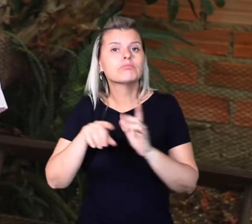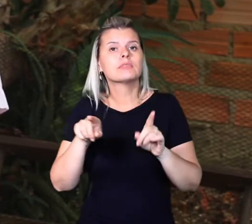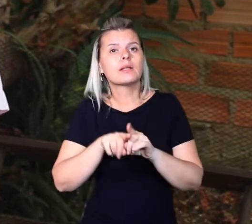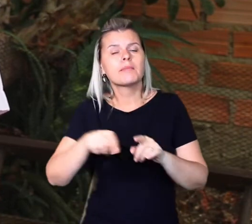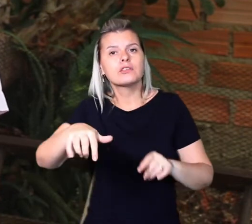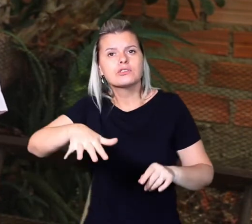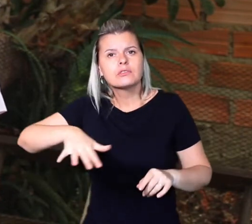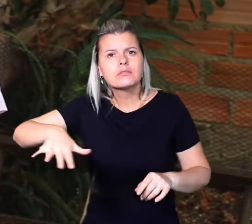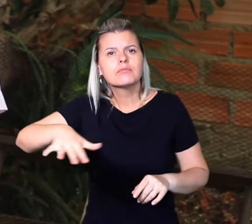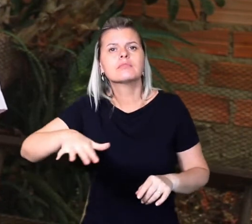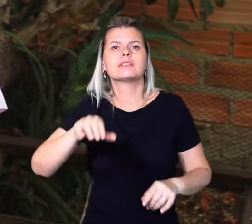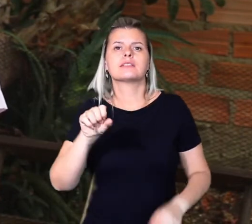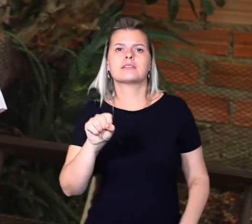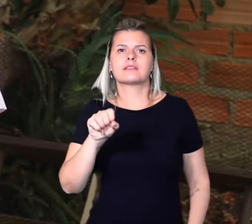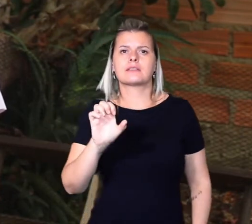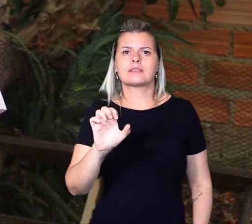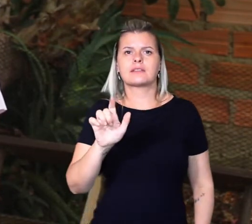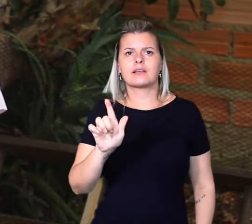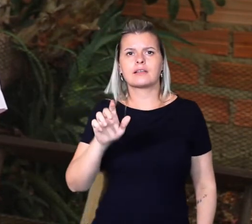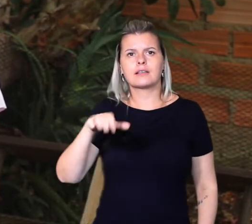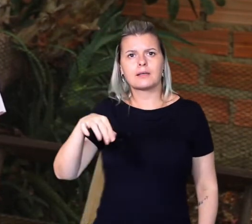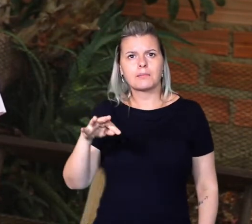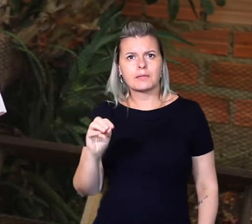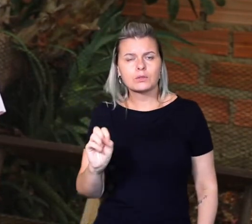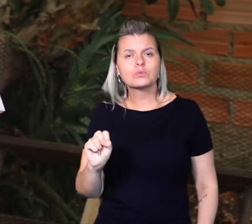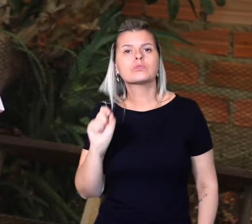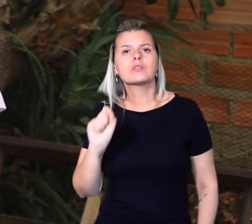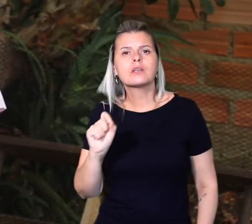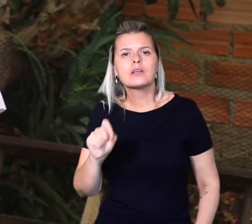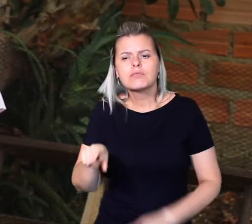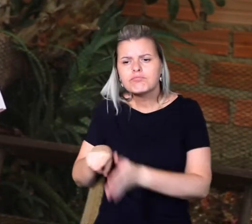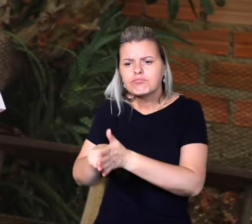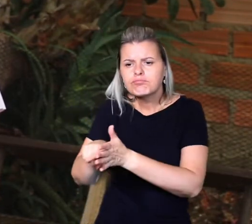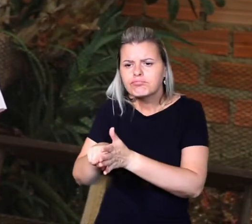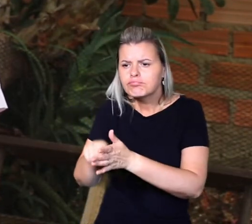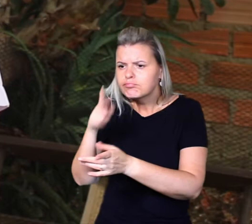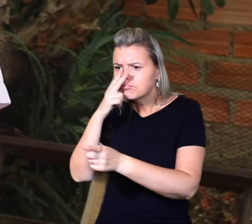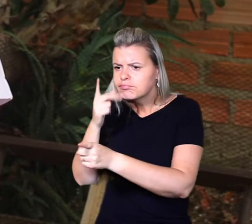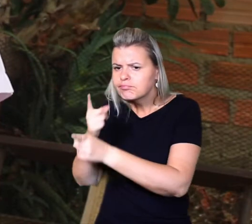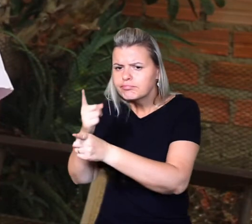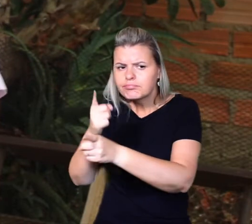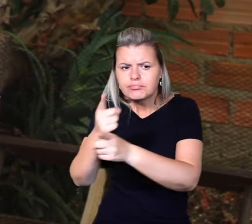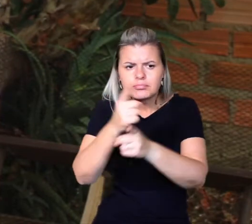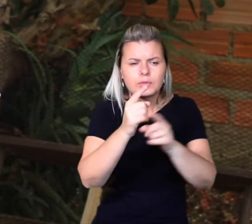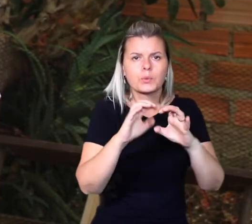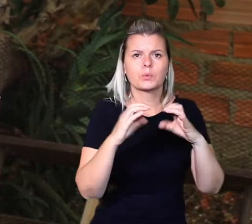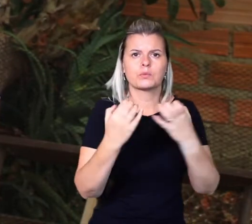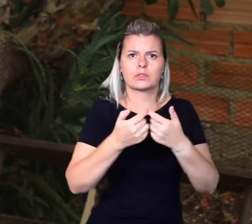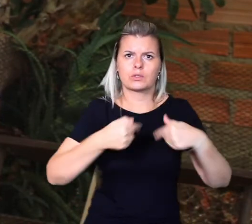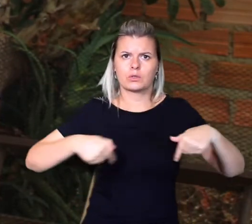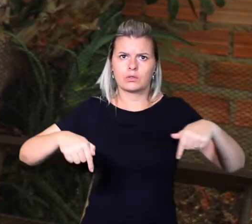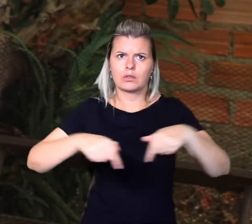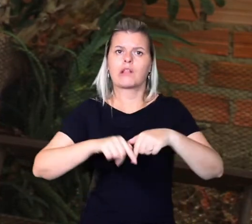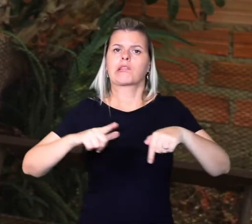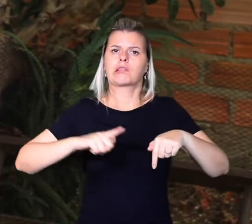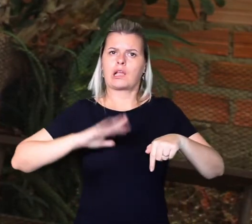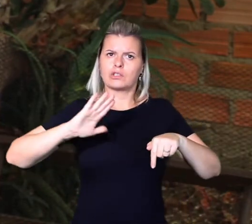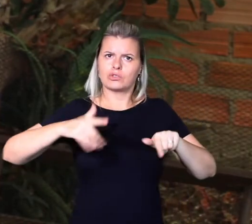segmentos, que foi pesquisado para mapear e quantificar as comunidades quilombolas. que elas já são certificadas pelas